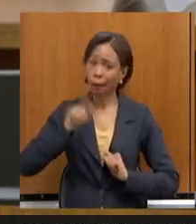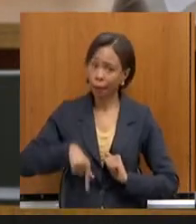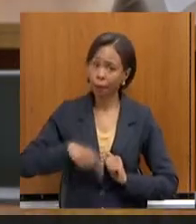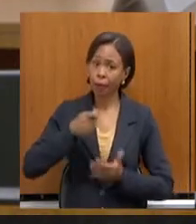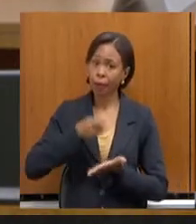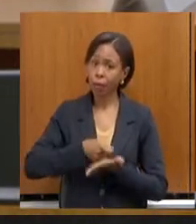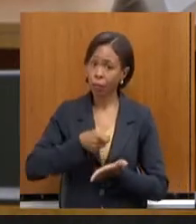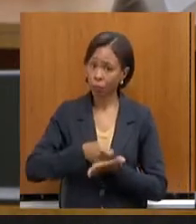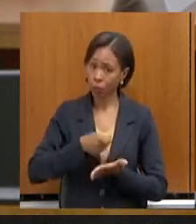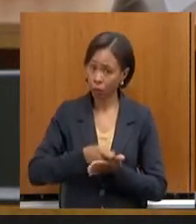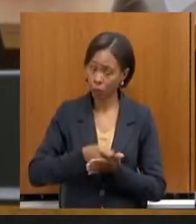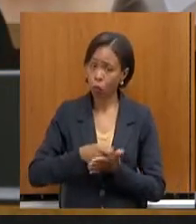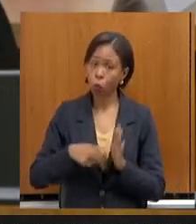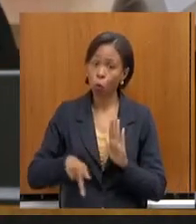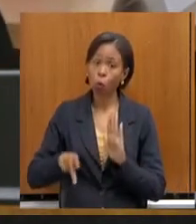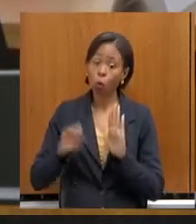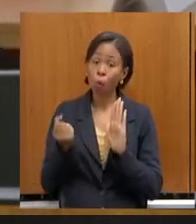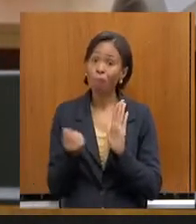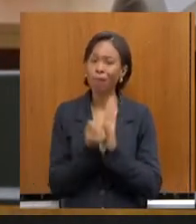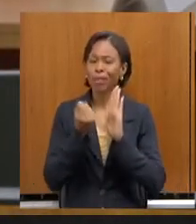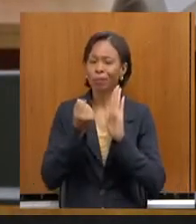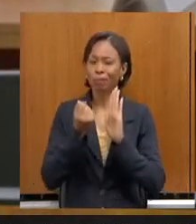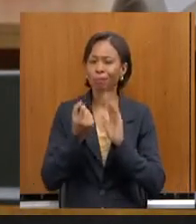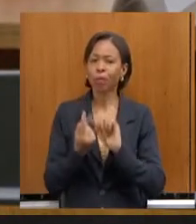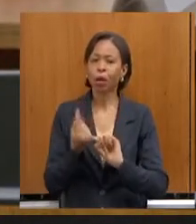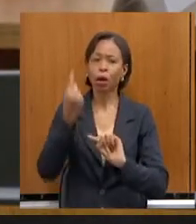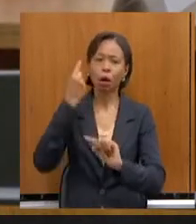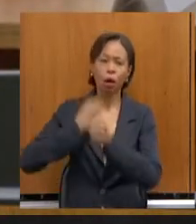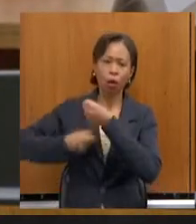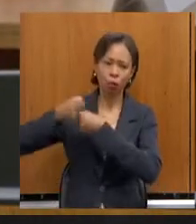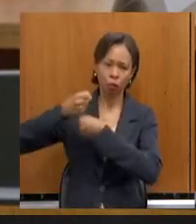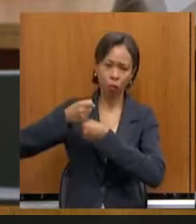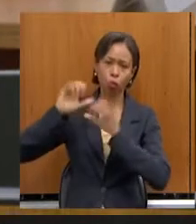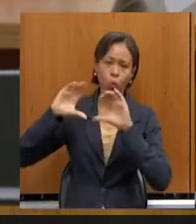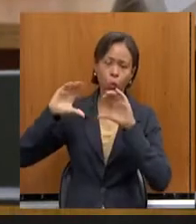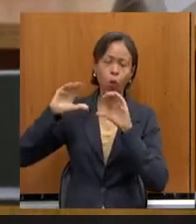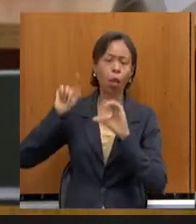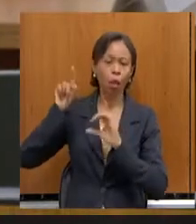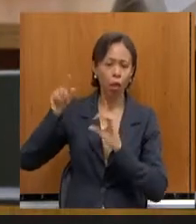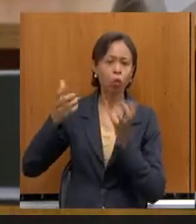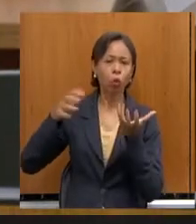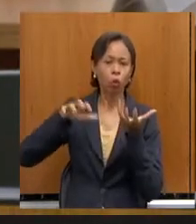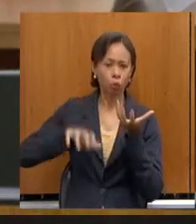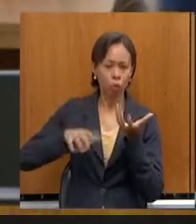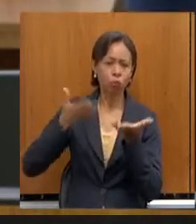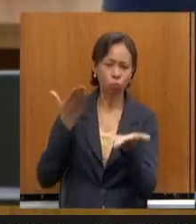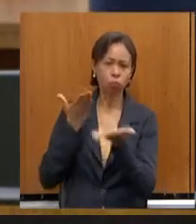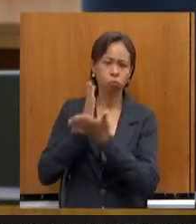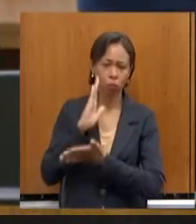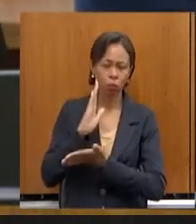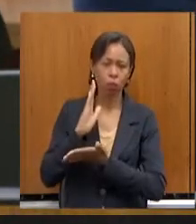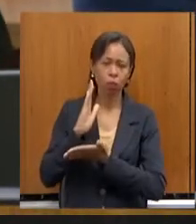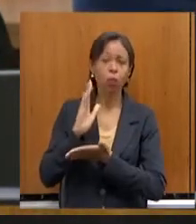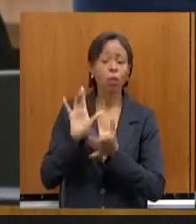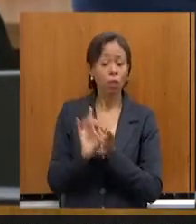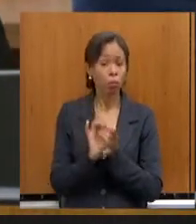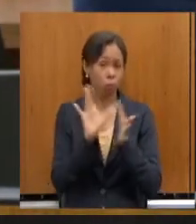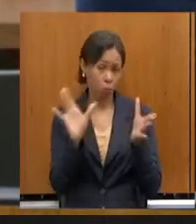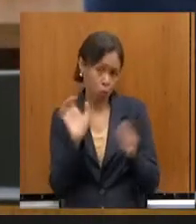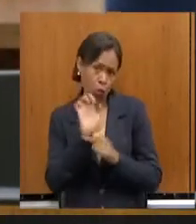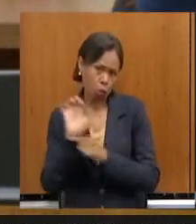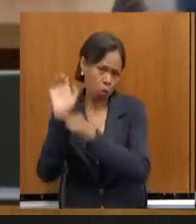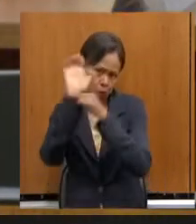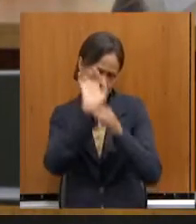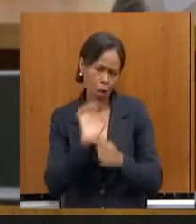estabelecida no Marco de saneamento aprovado no ano passado no Congresso Nacional que dá o Estado ao citado até